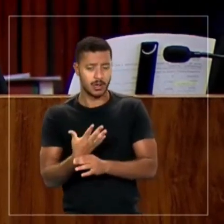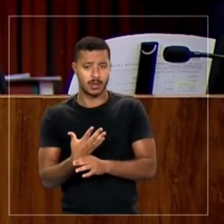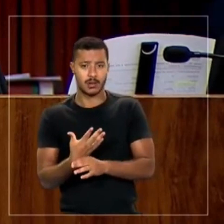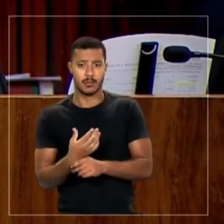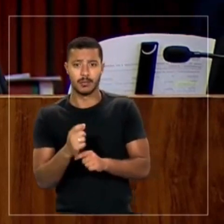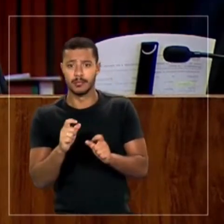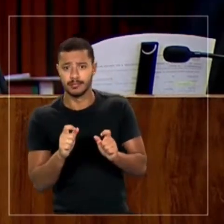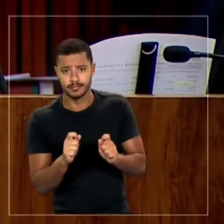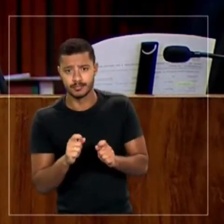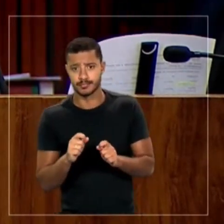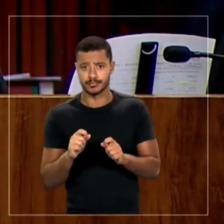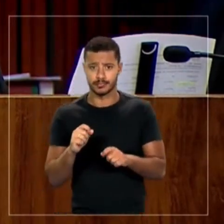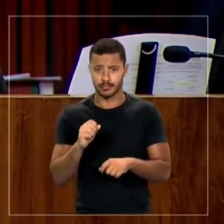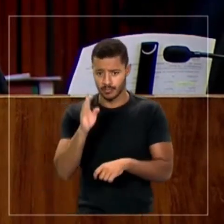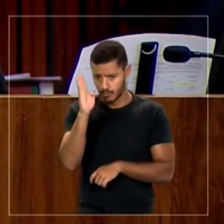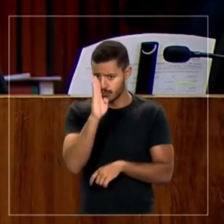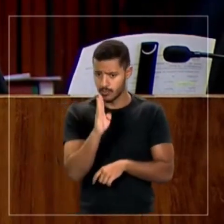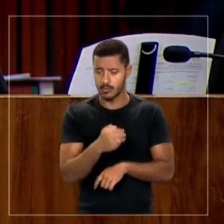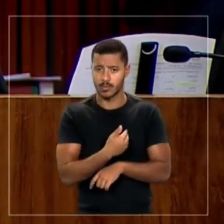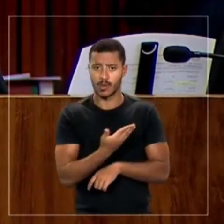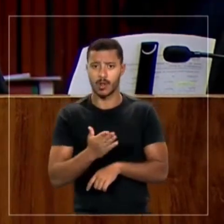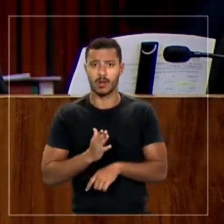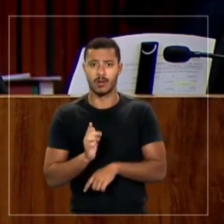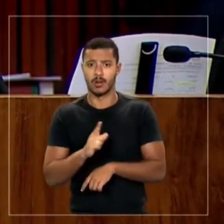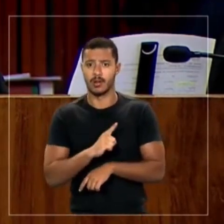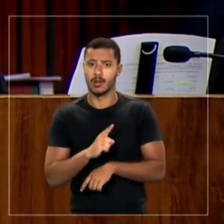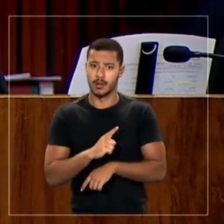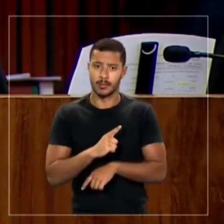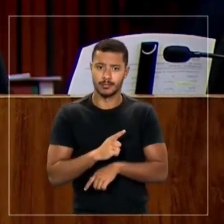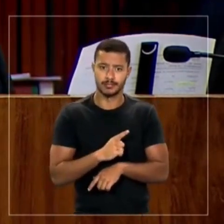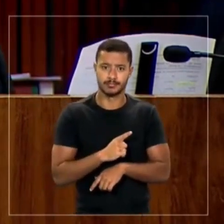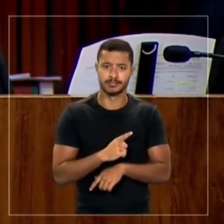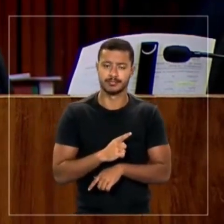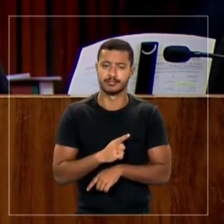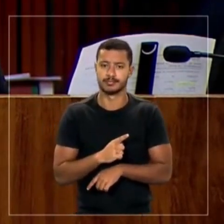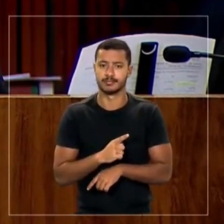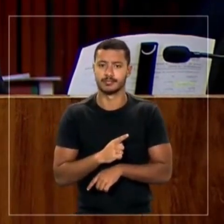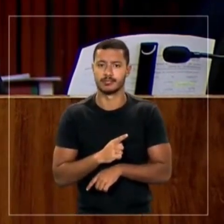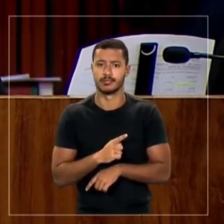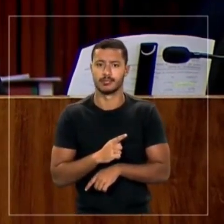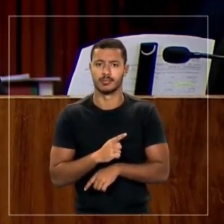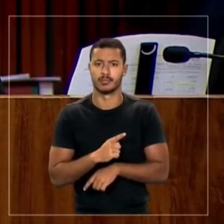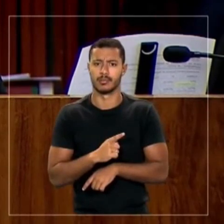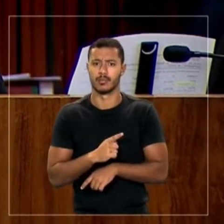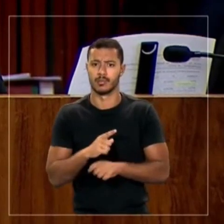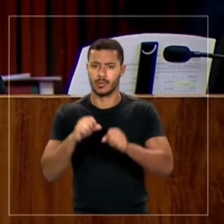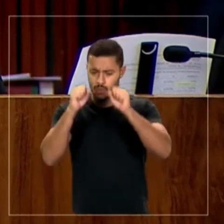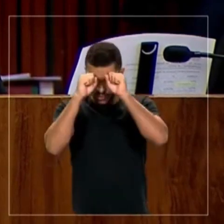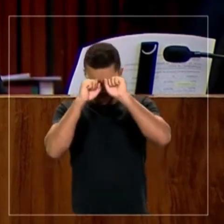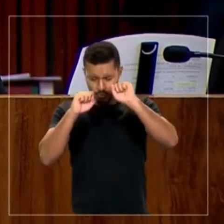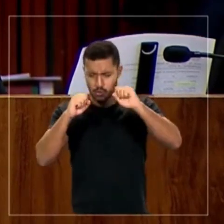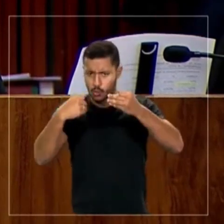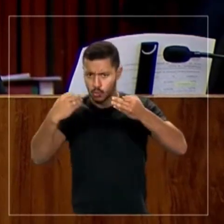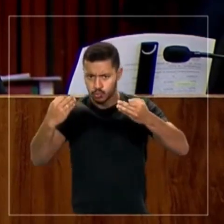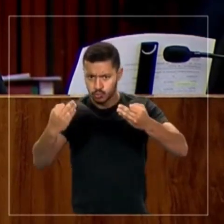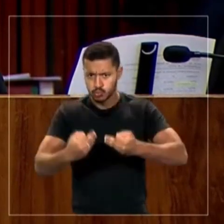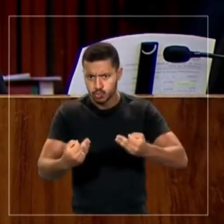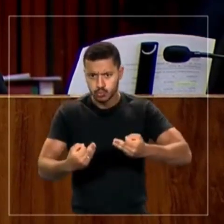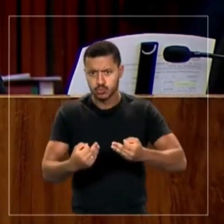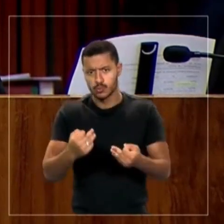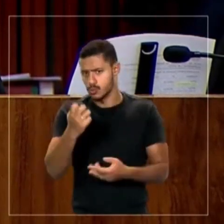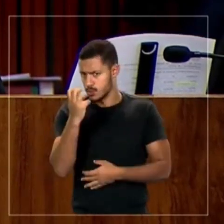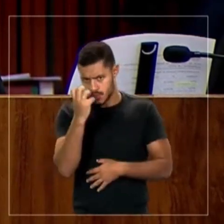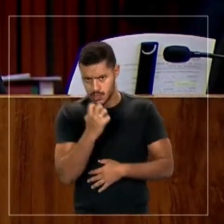para que no Brasil nós tivéssemos um órgão, como temos, um órgão imparcial, um órgão